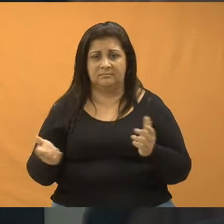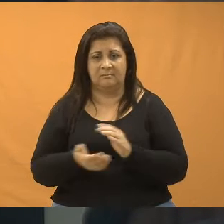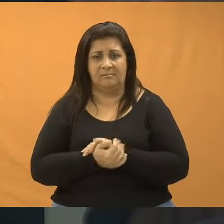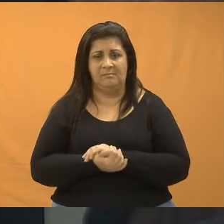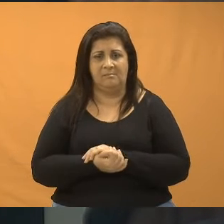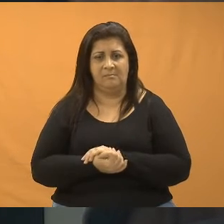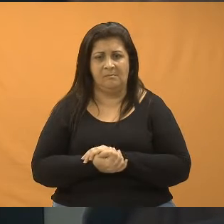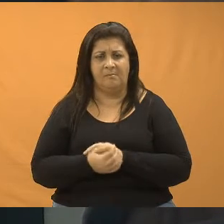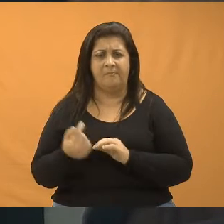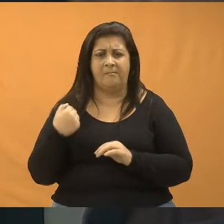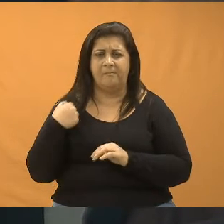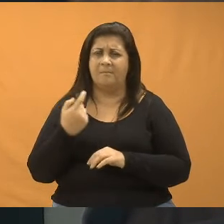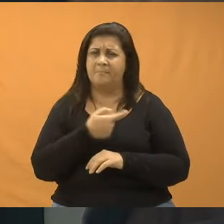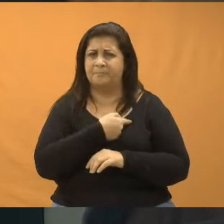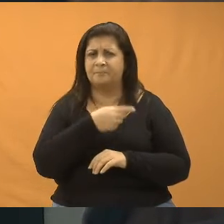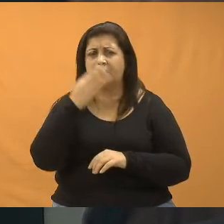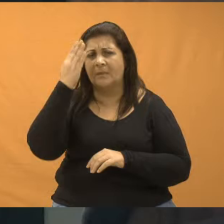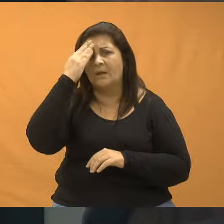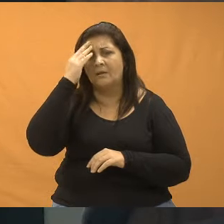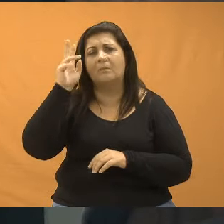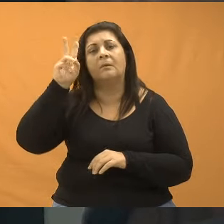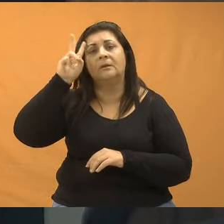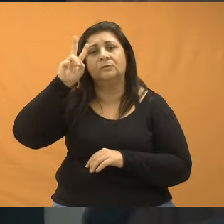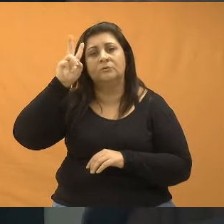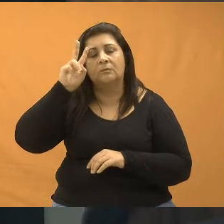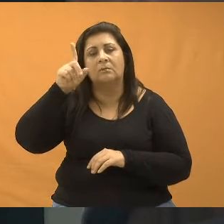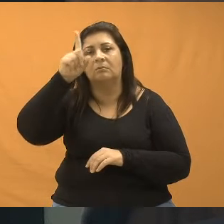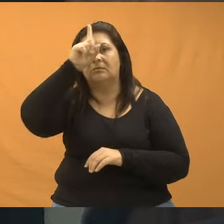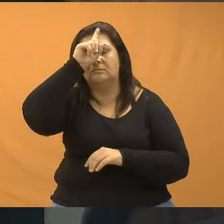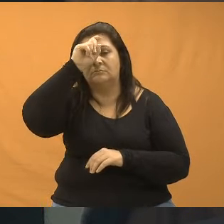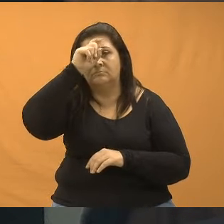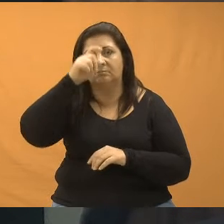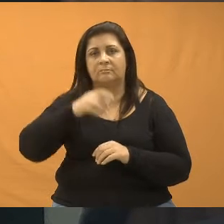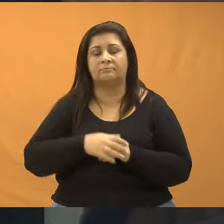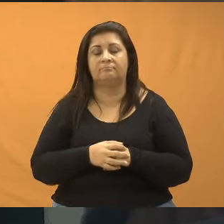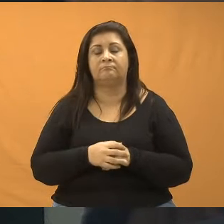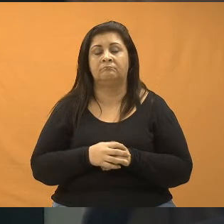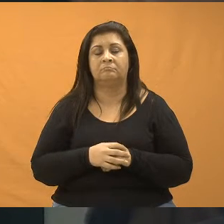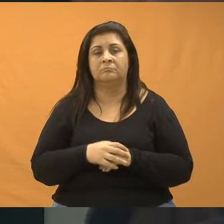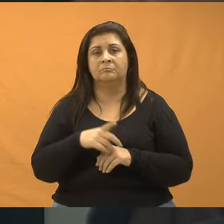Embora a gente sabe a história da Santa Casa, que completou